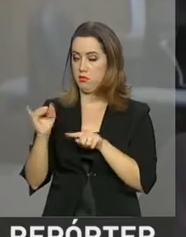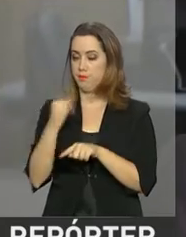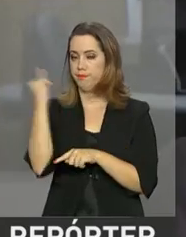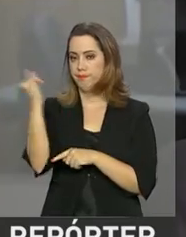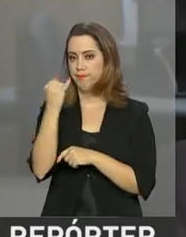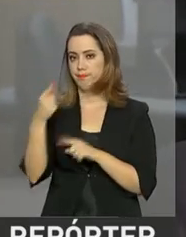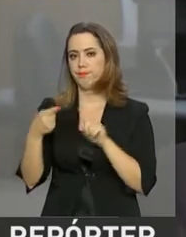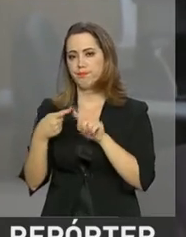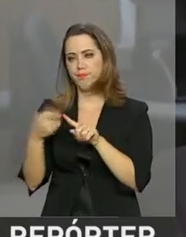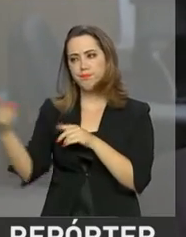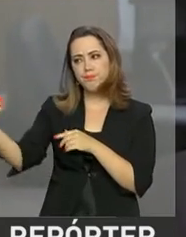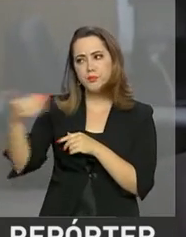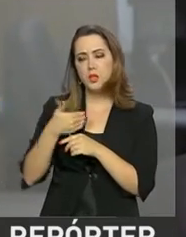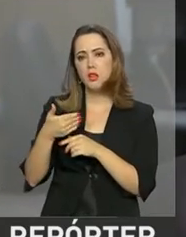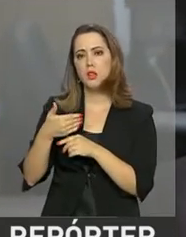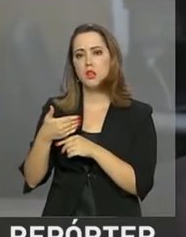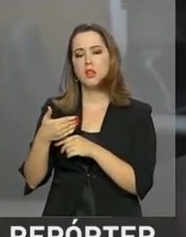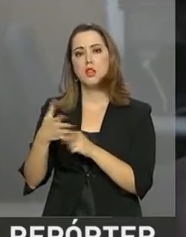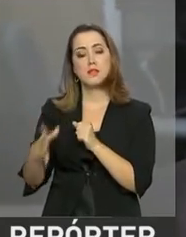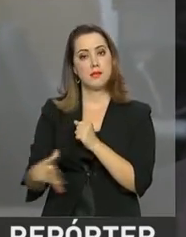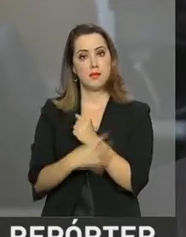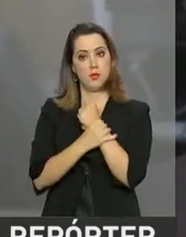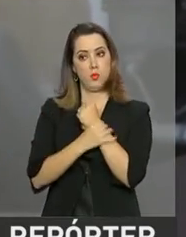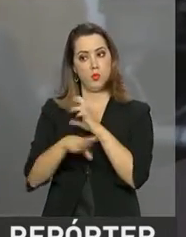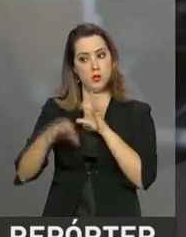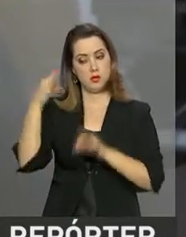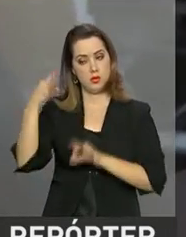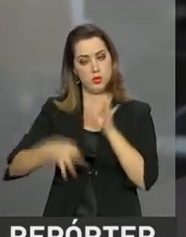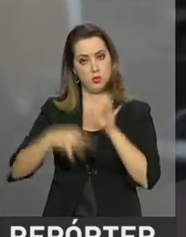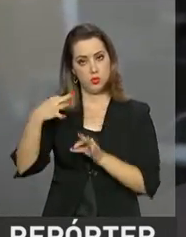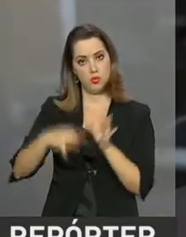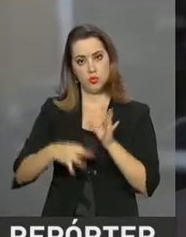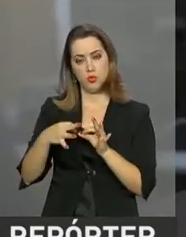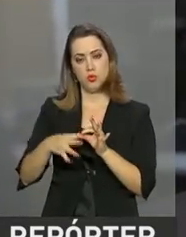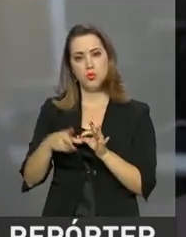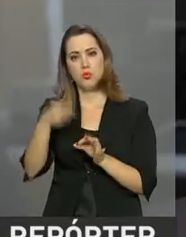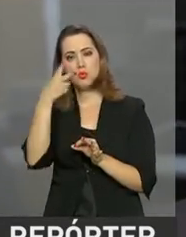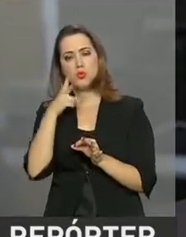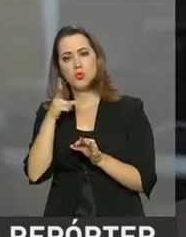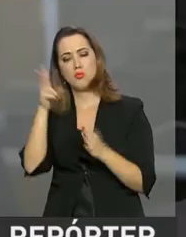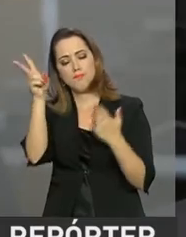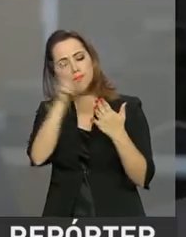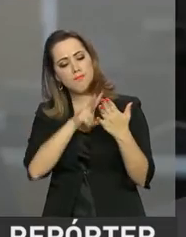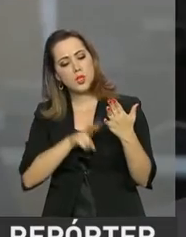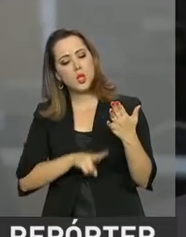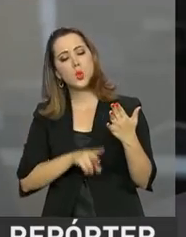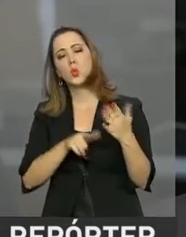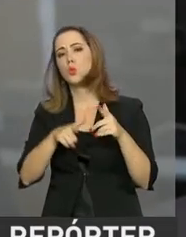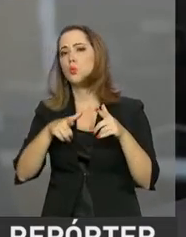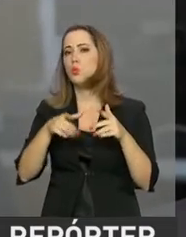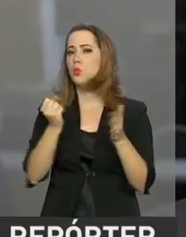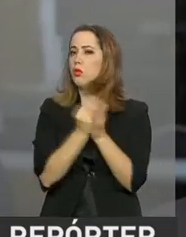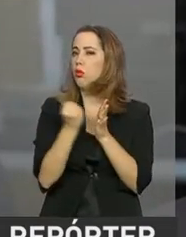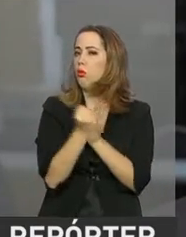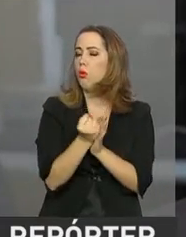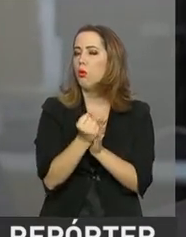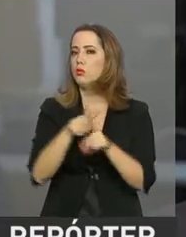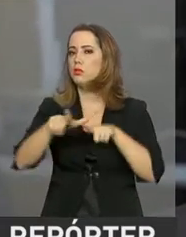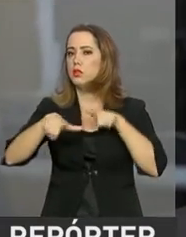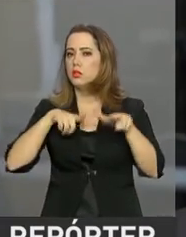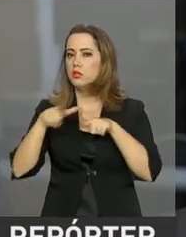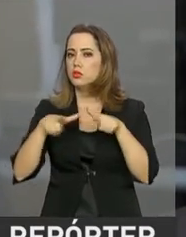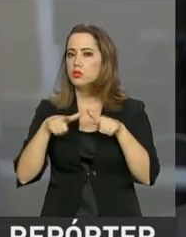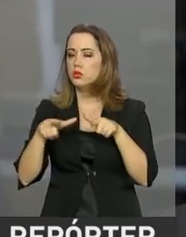trazer segurança jurídica para que a leitura do contrato de trabalho que é feita pelo